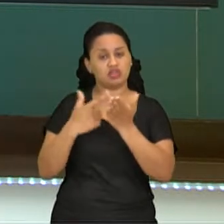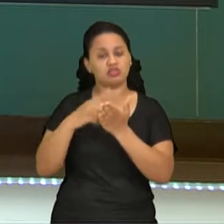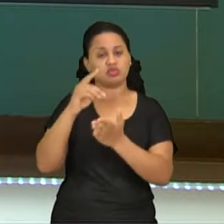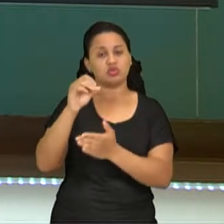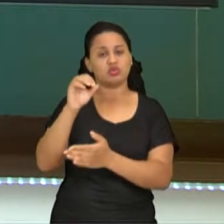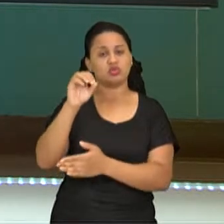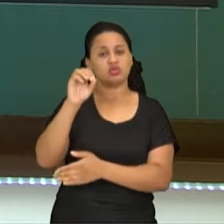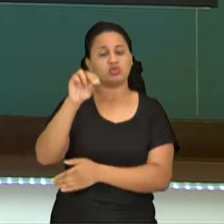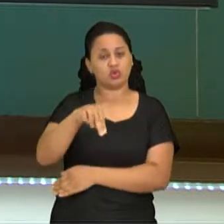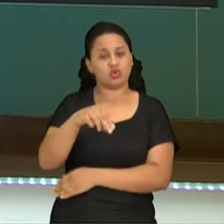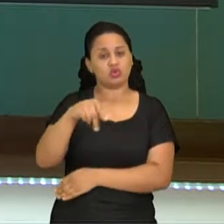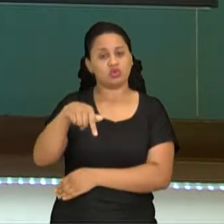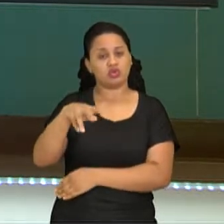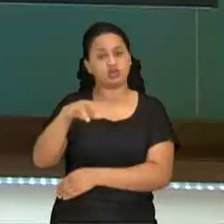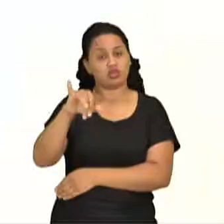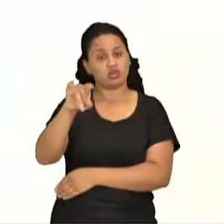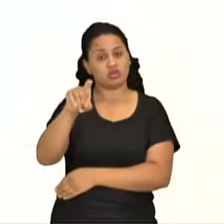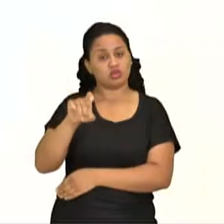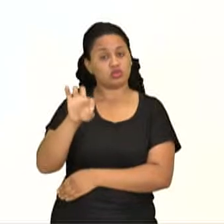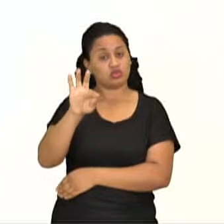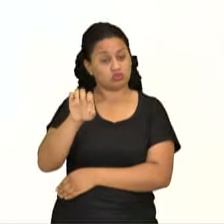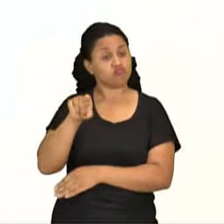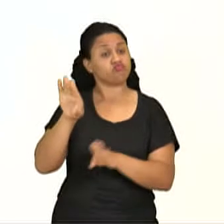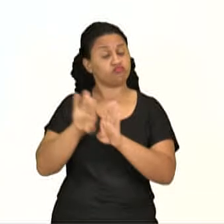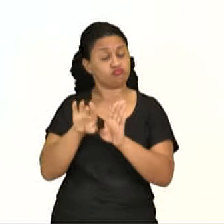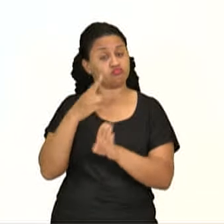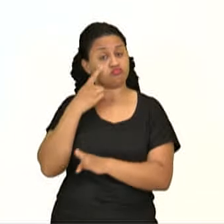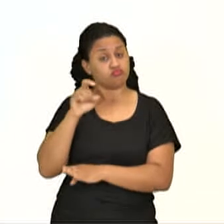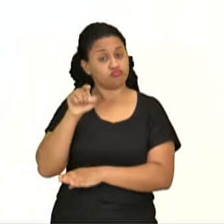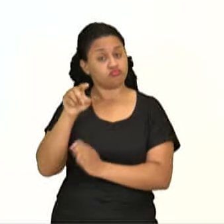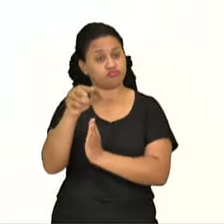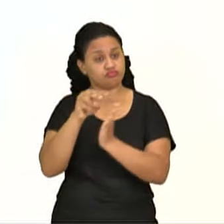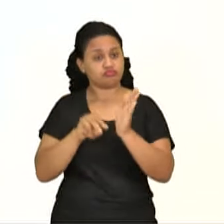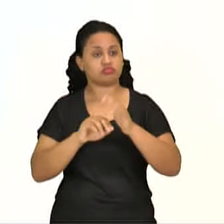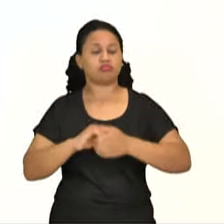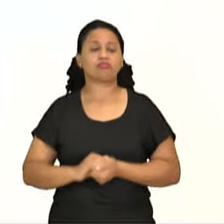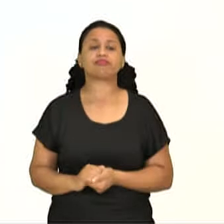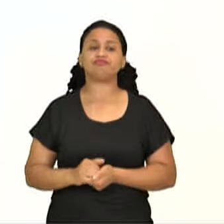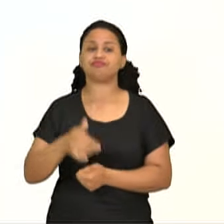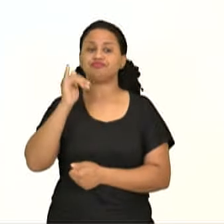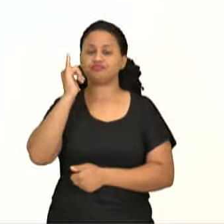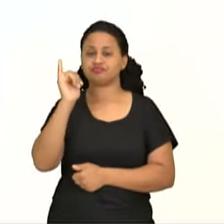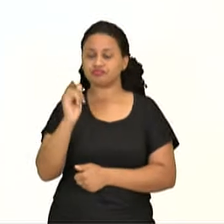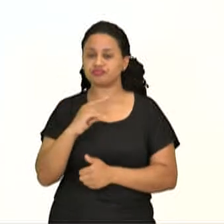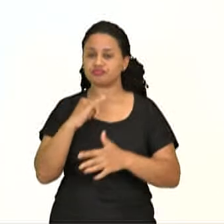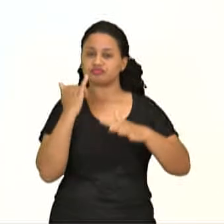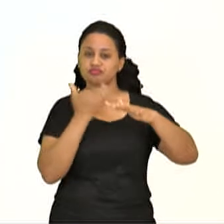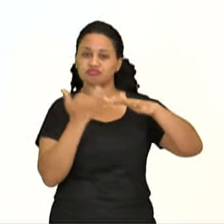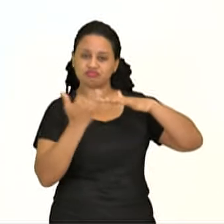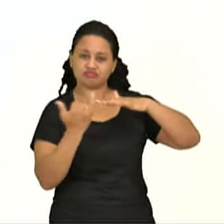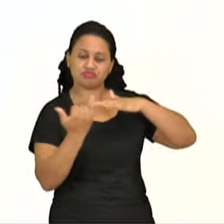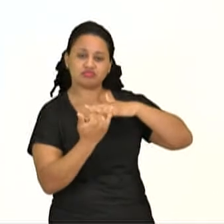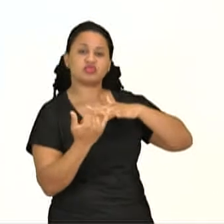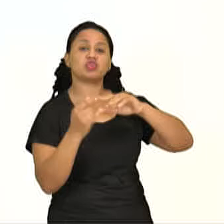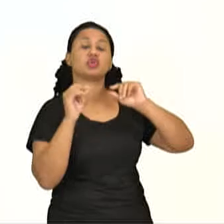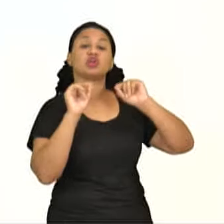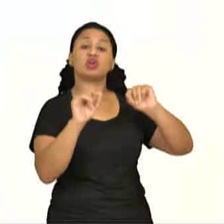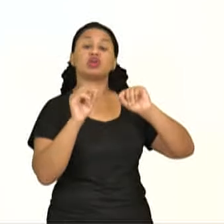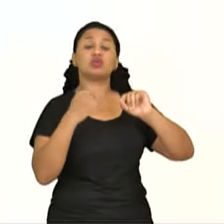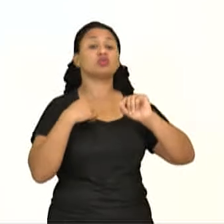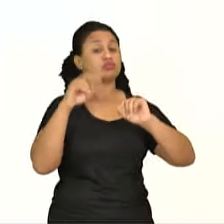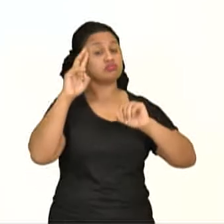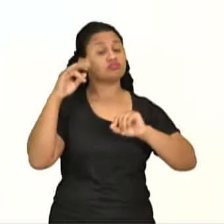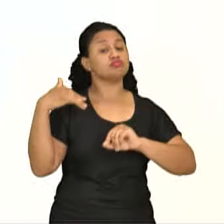ler. O romance apresenta o enredo, ou seja, a própria história, a trama, que é o encadeamento